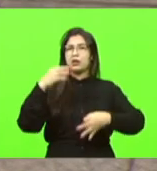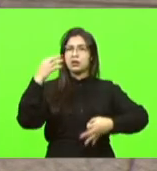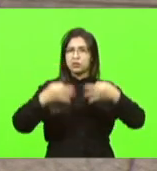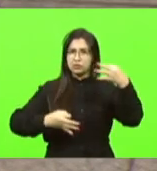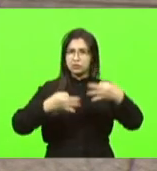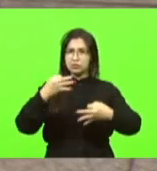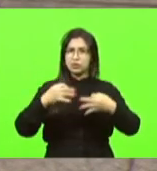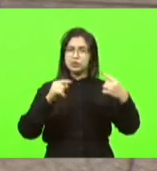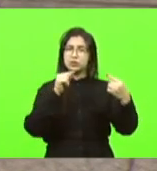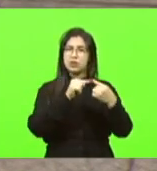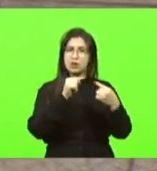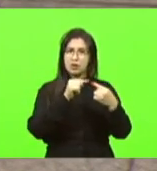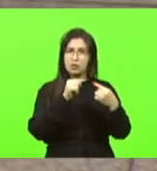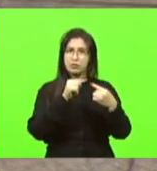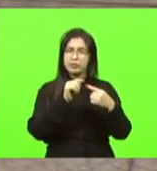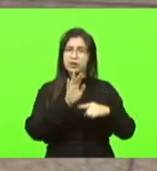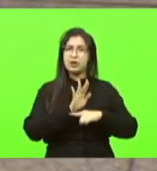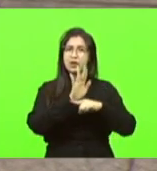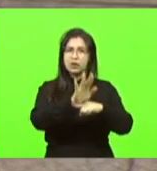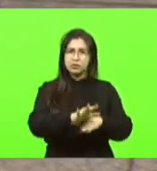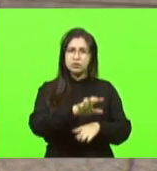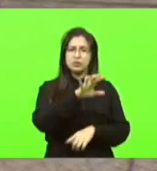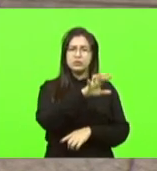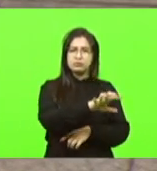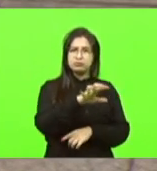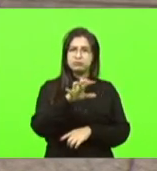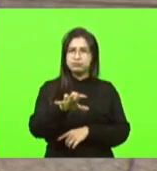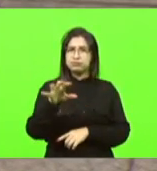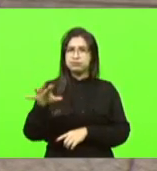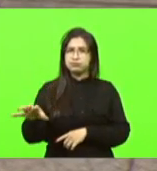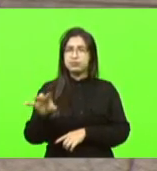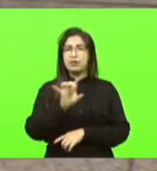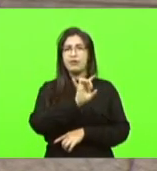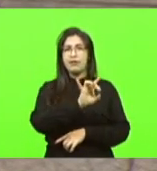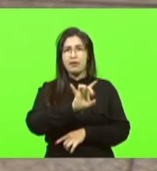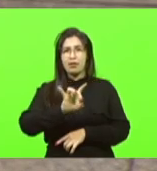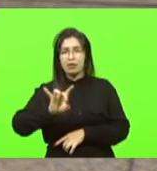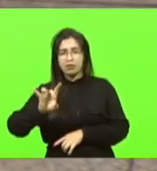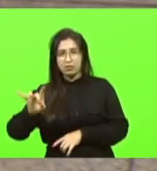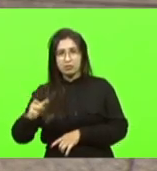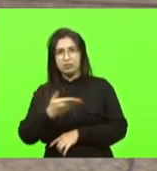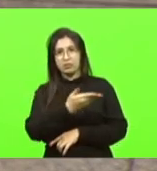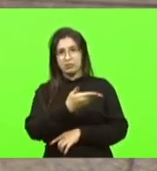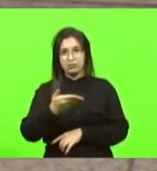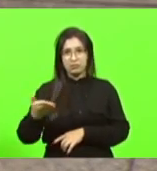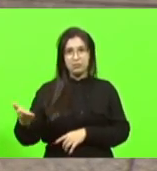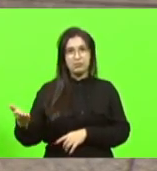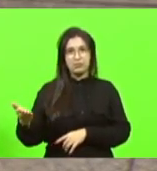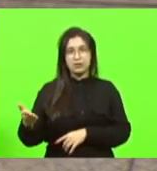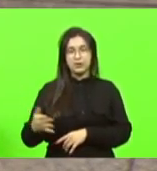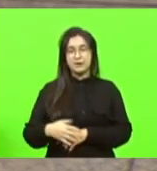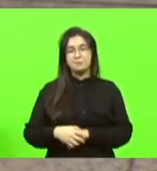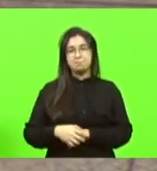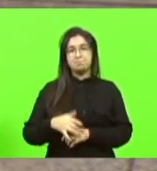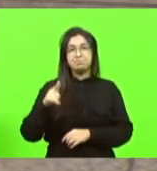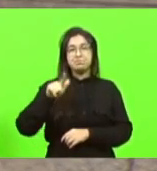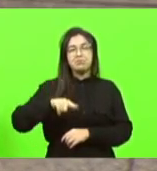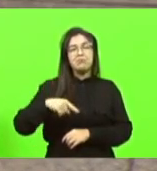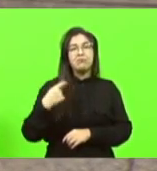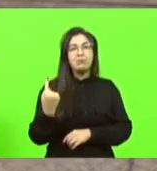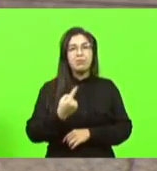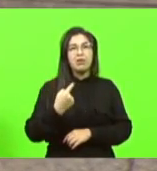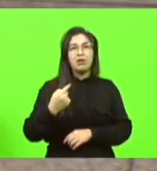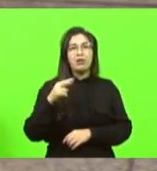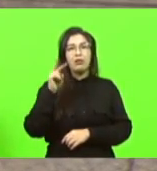a inúmeras classe e aqui eu eu venho convivendo